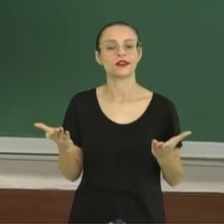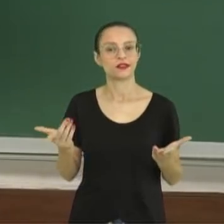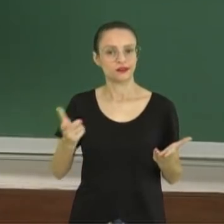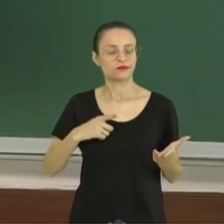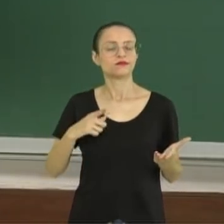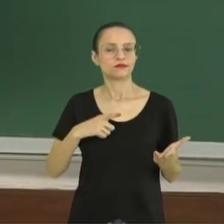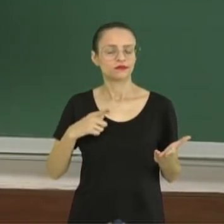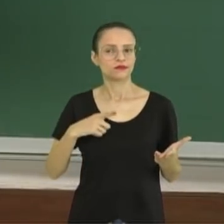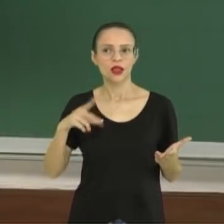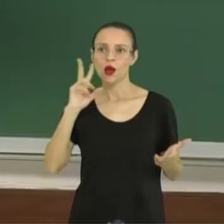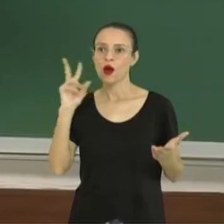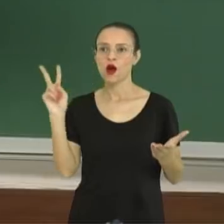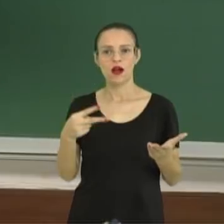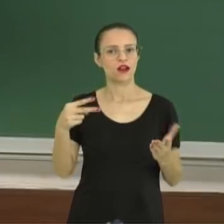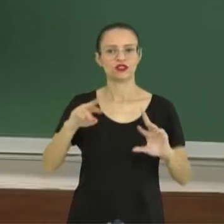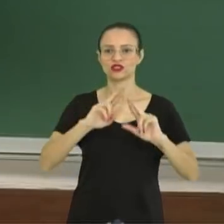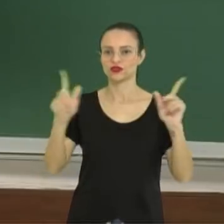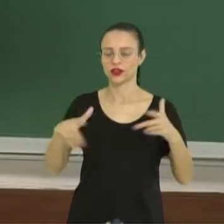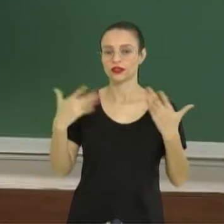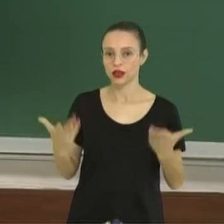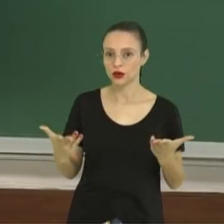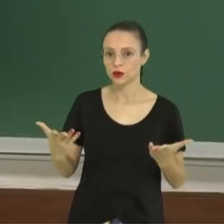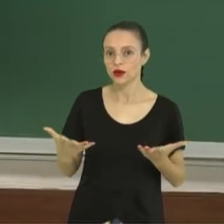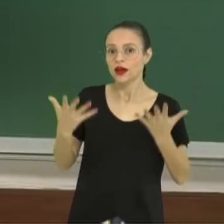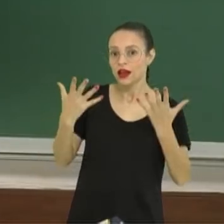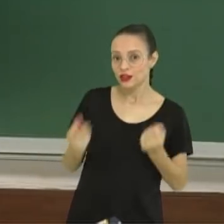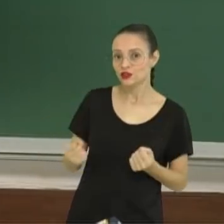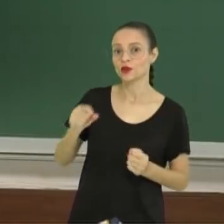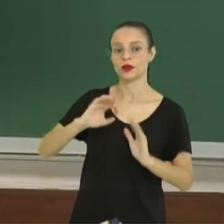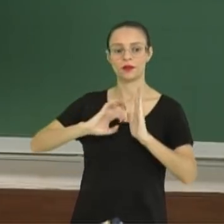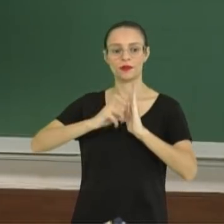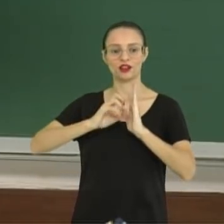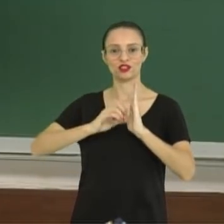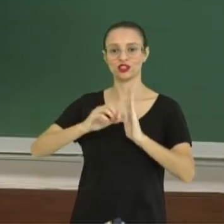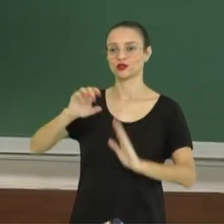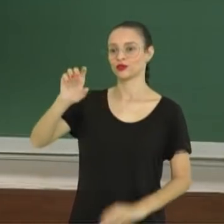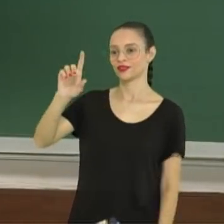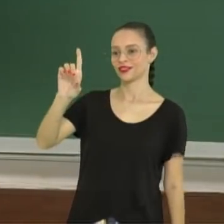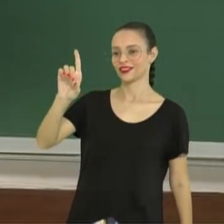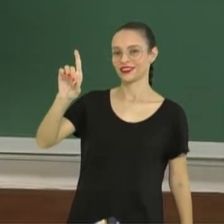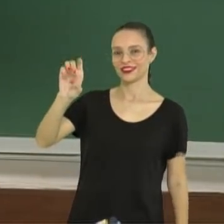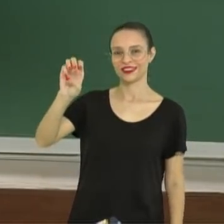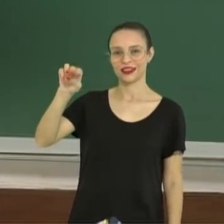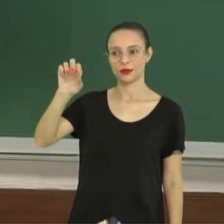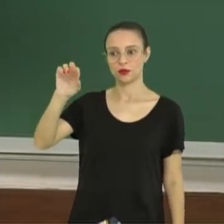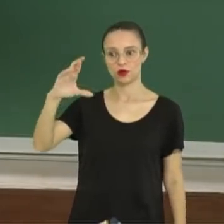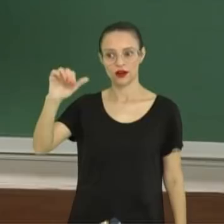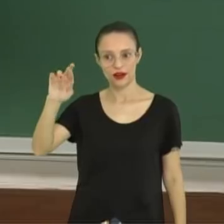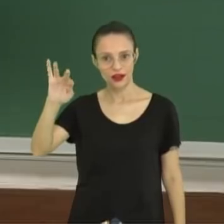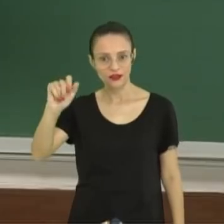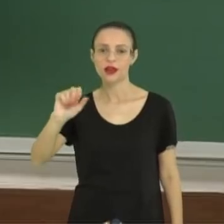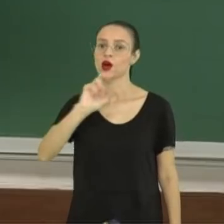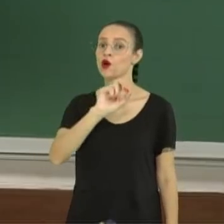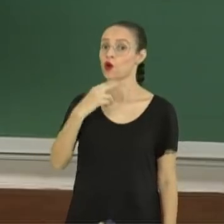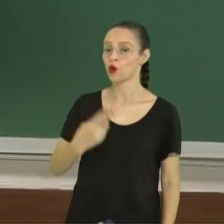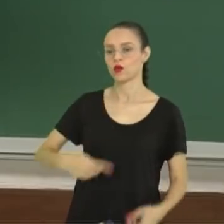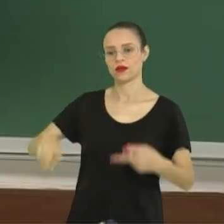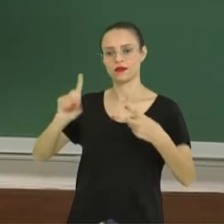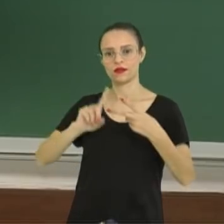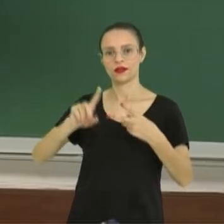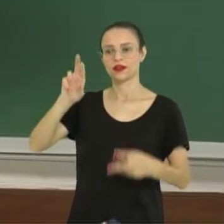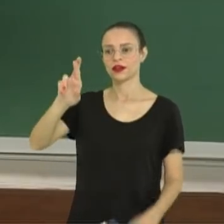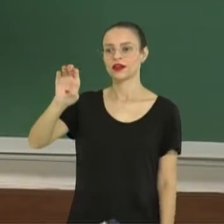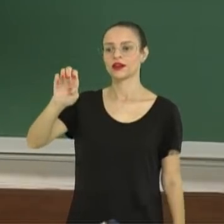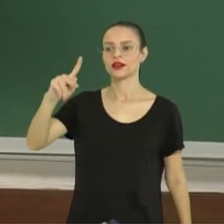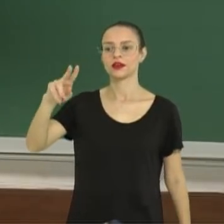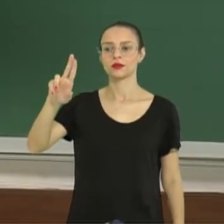eles enxergam o mundo de forma diferente. Então, cada vez que assume um republicano ou um democrata, a geopolítica mundial, devido à importância dos Estados